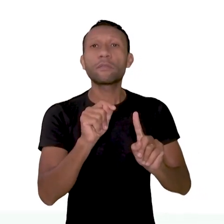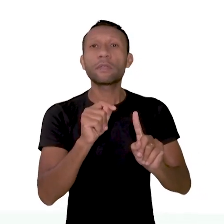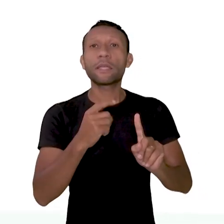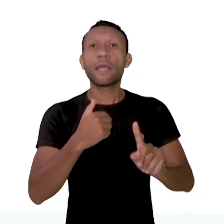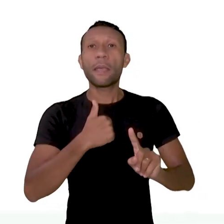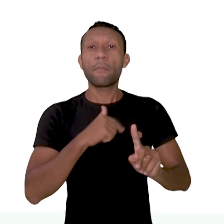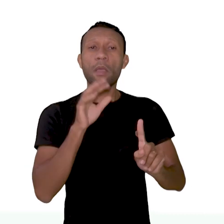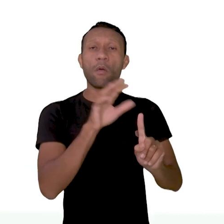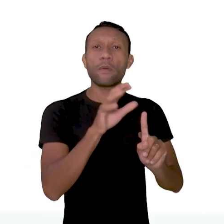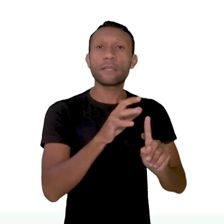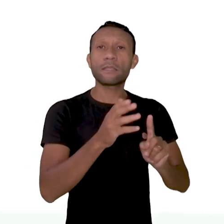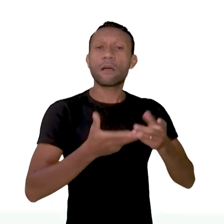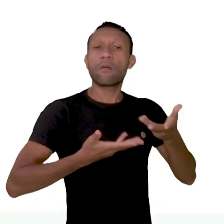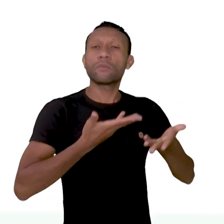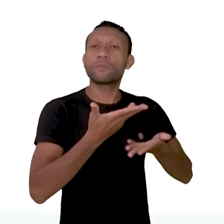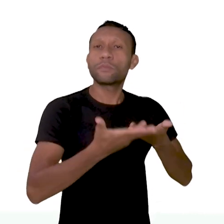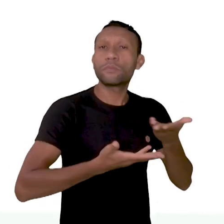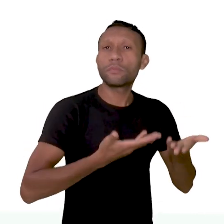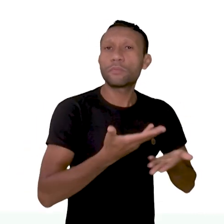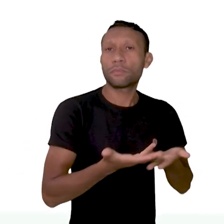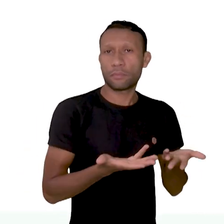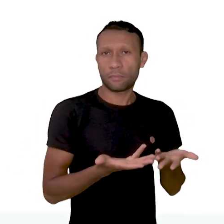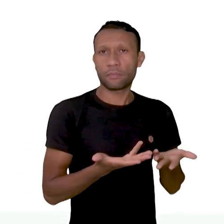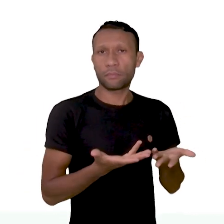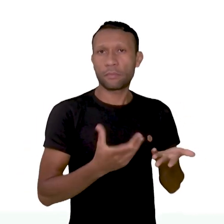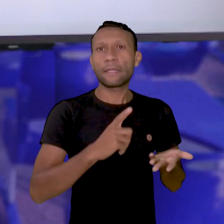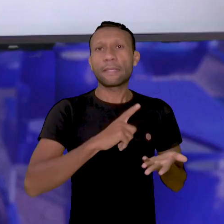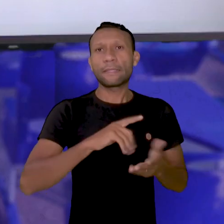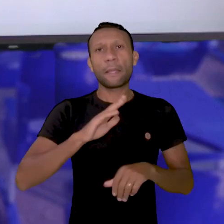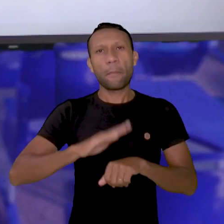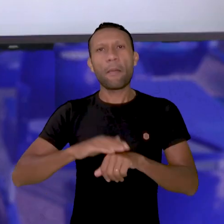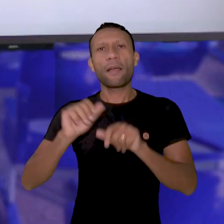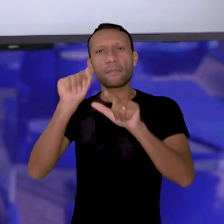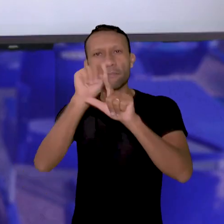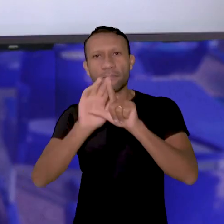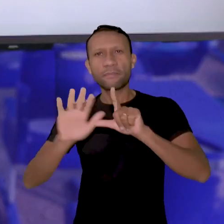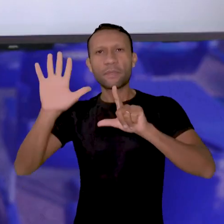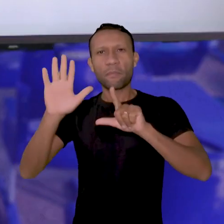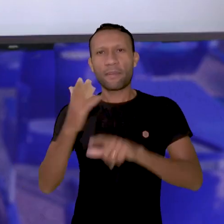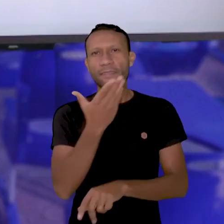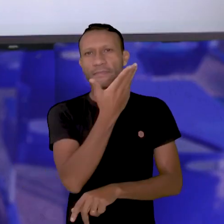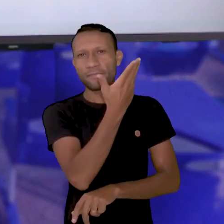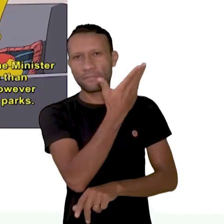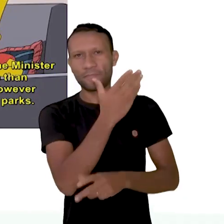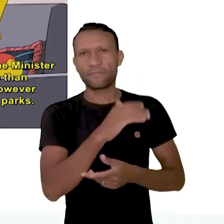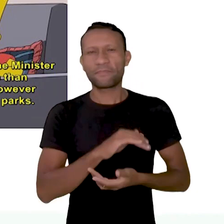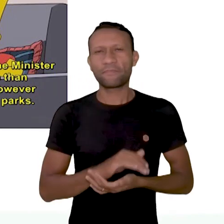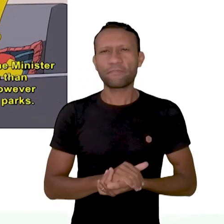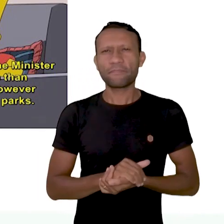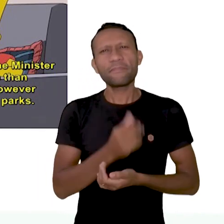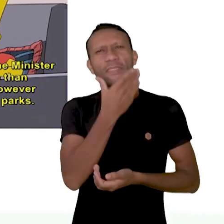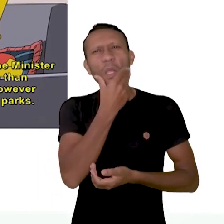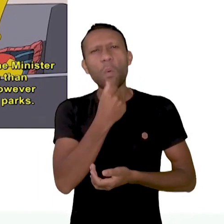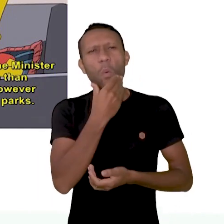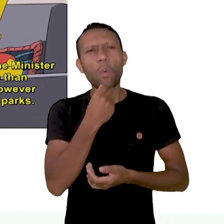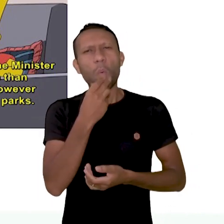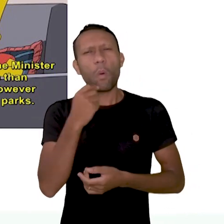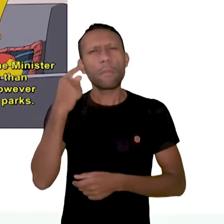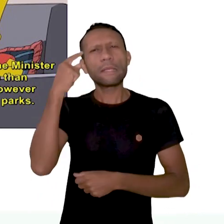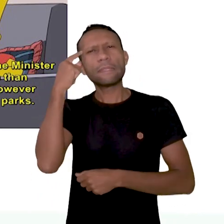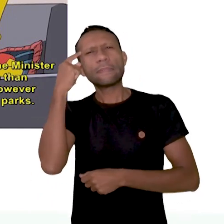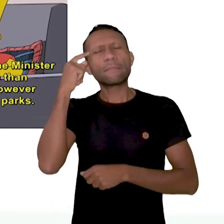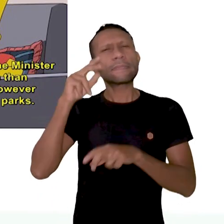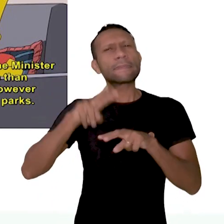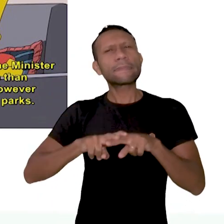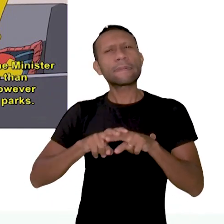vista equivocado. Então, a gente tem aqui mais uma imagem dos Simpsons, está certo? Que é Homer ali pensativo, meio chateado,